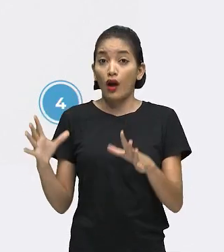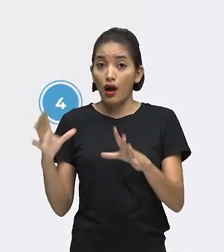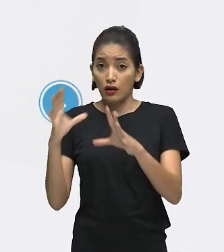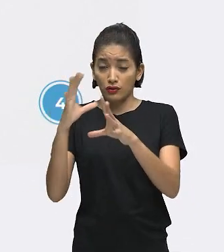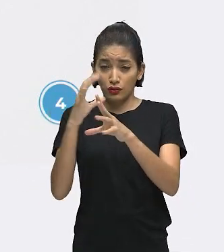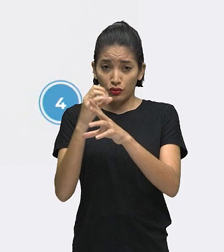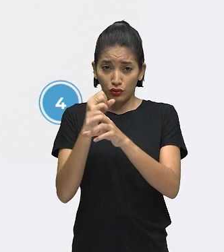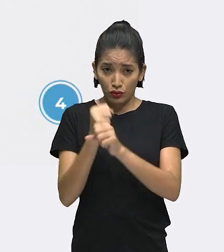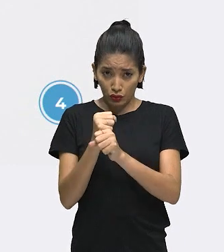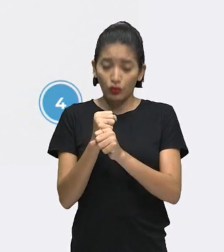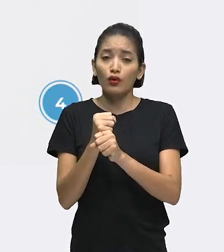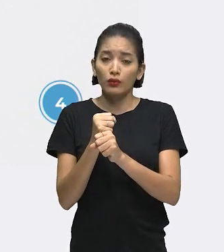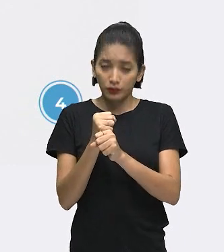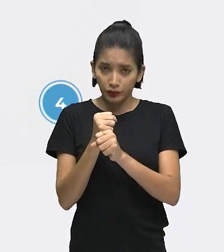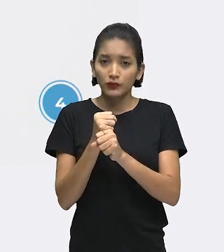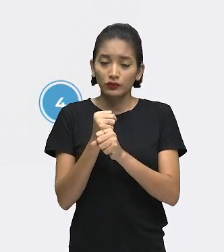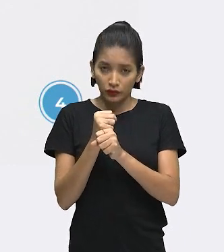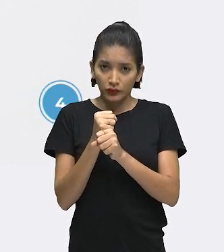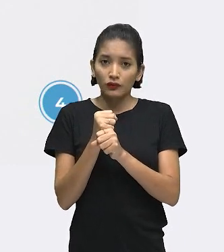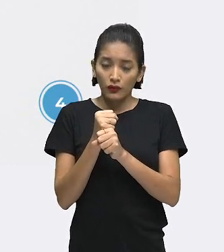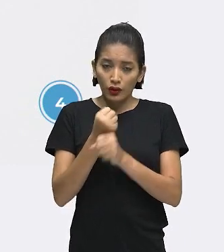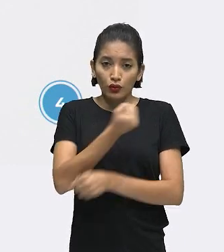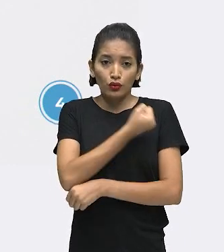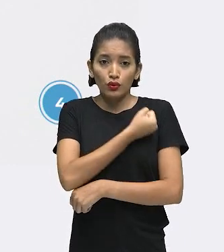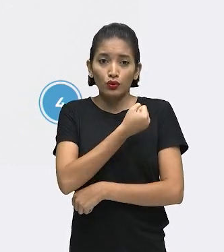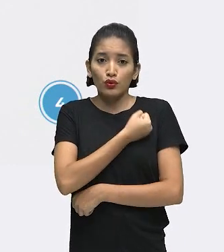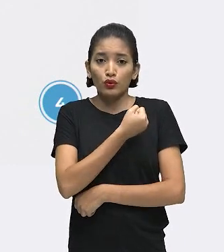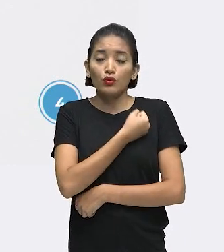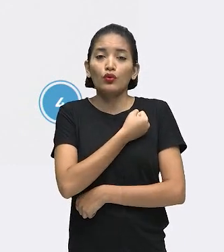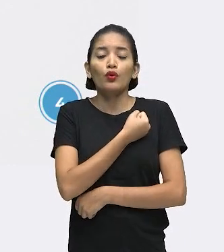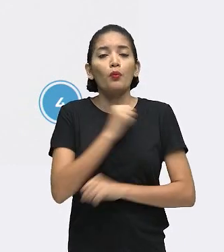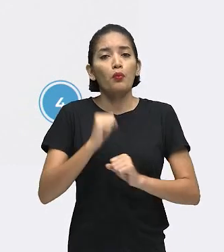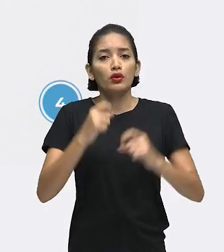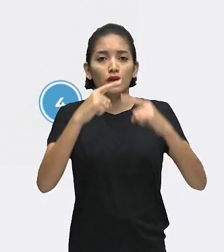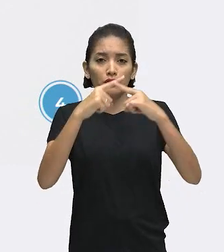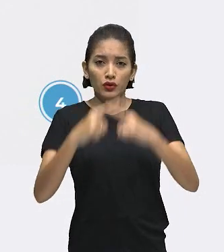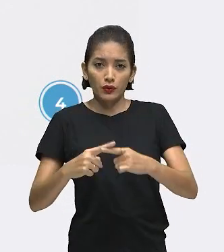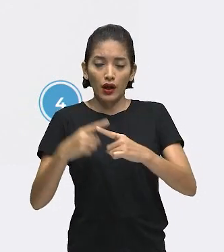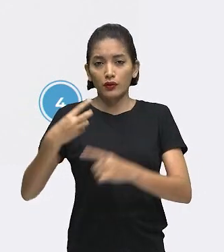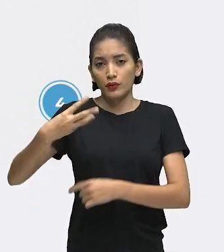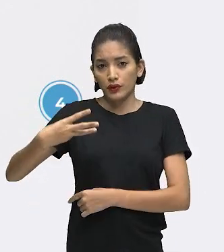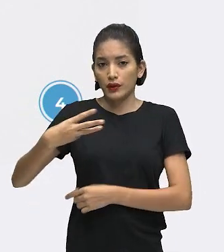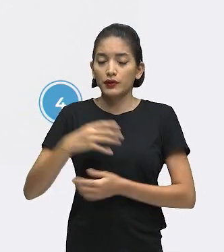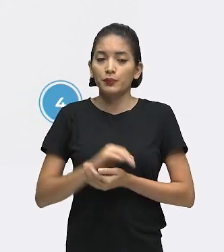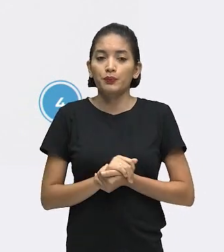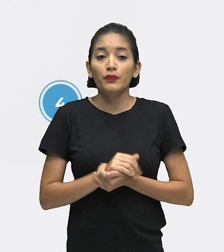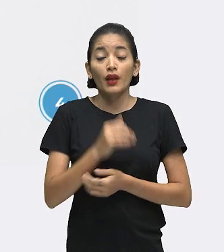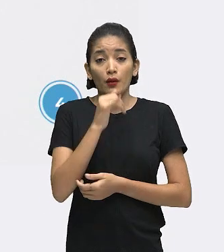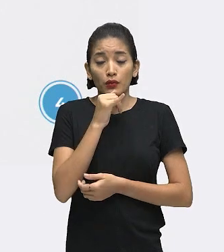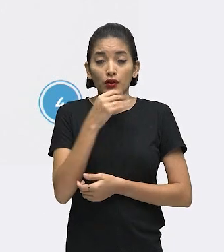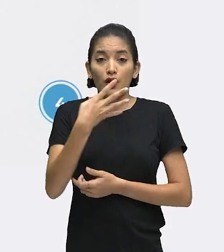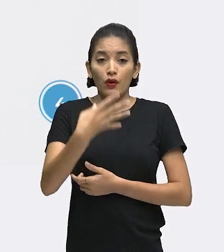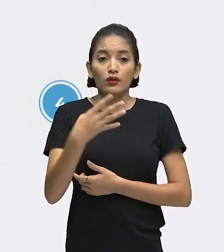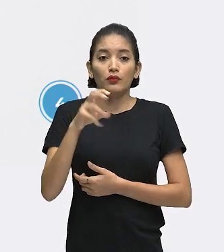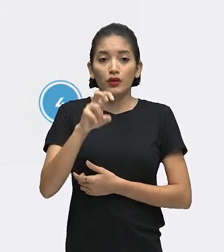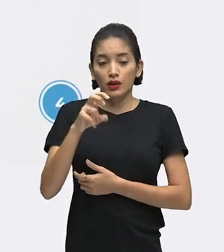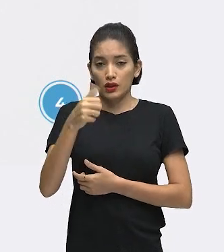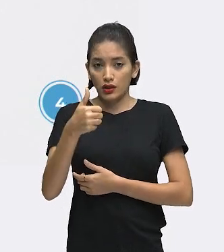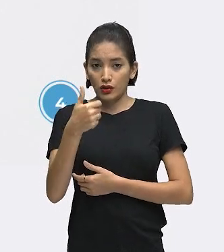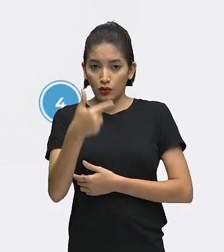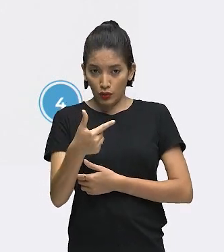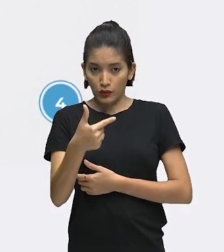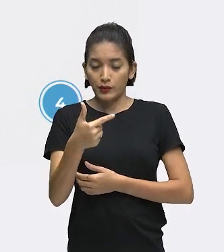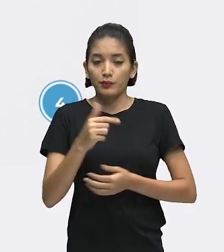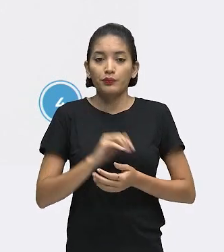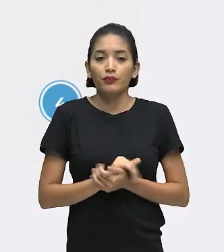seus algarismos for um múltiplo de 3. Por exemplo, temos aqui o número